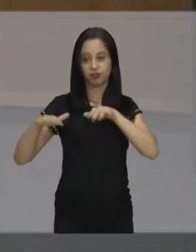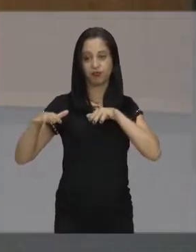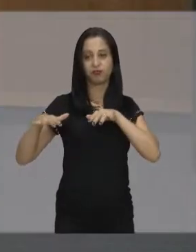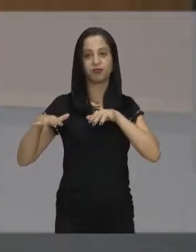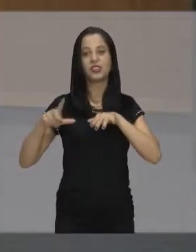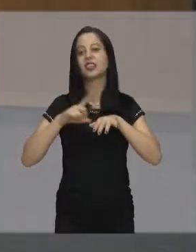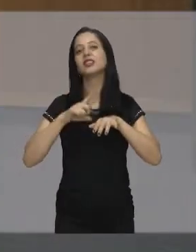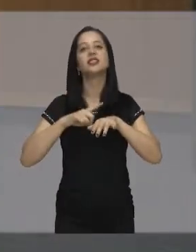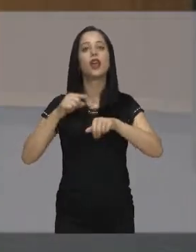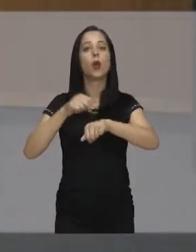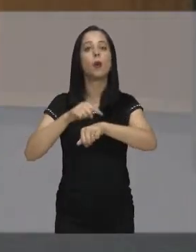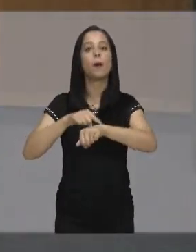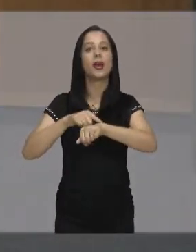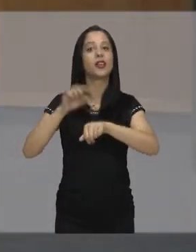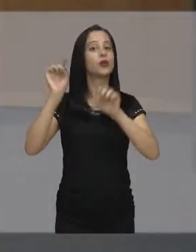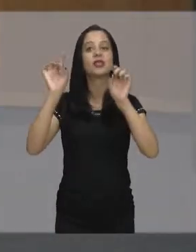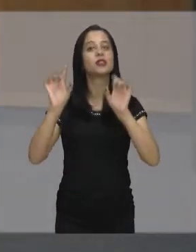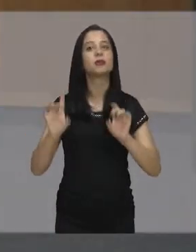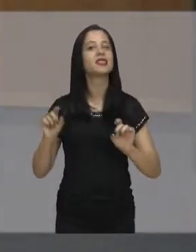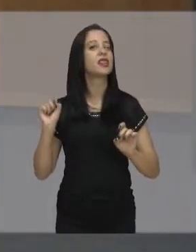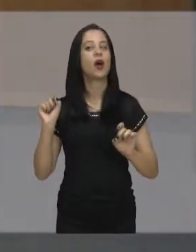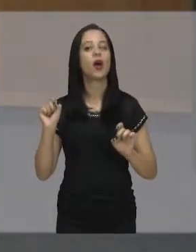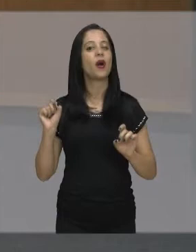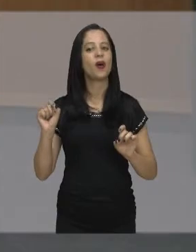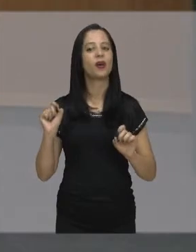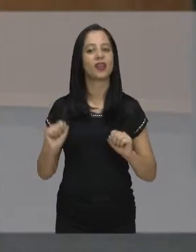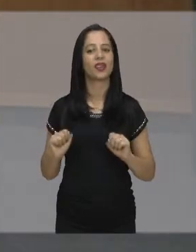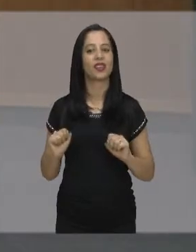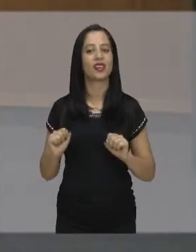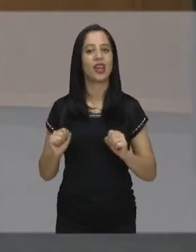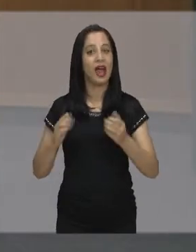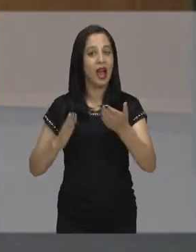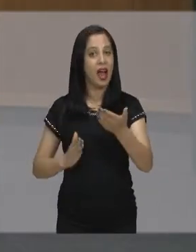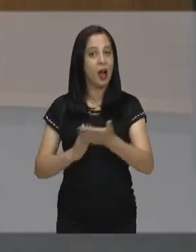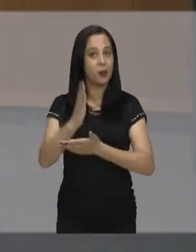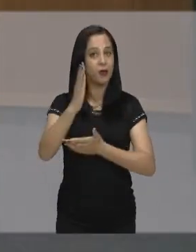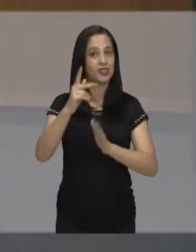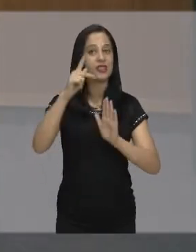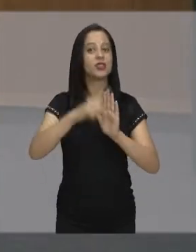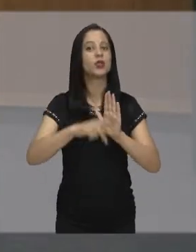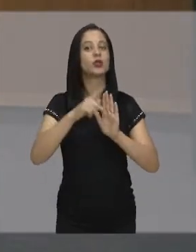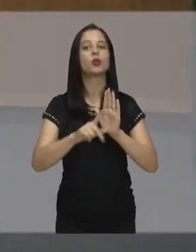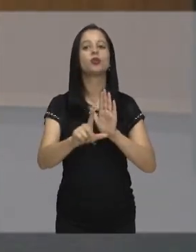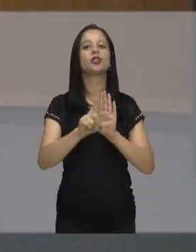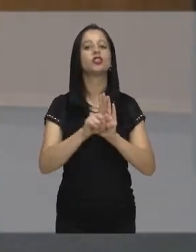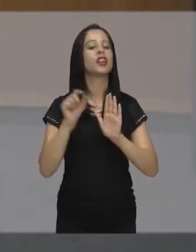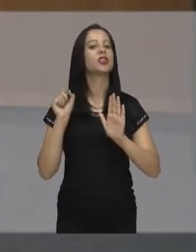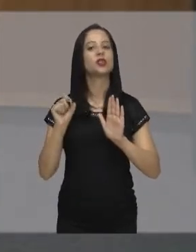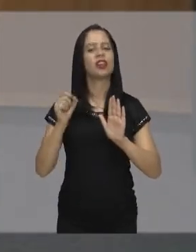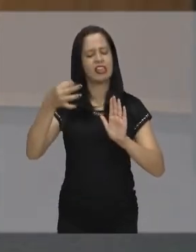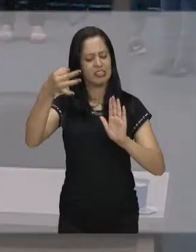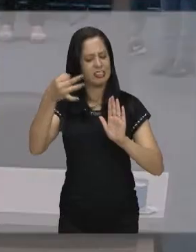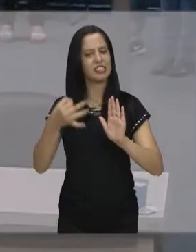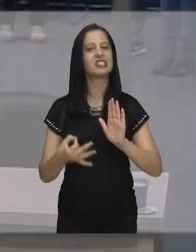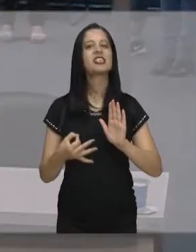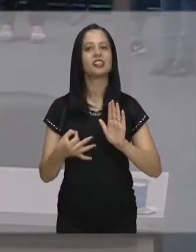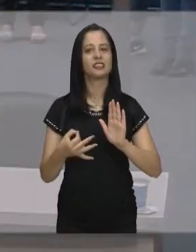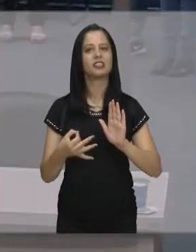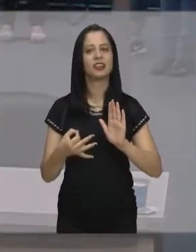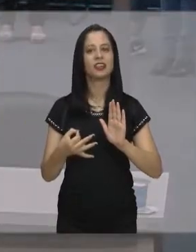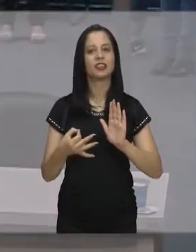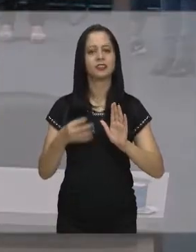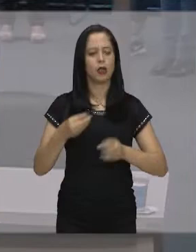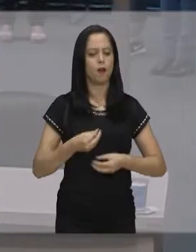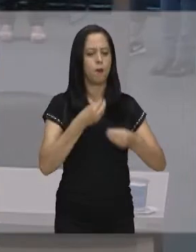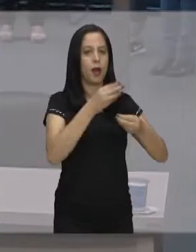ter um momento muito especial, que é a aprovação de um projeto de lei que vai, com certeza, dar mais força